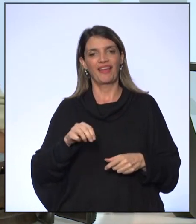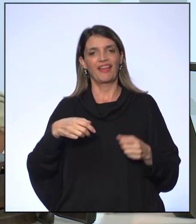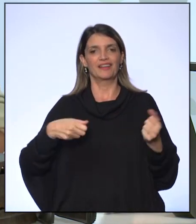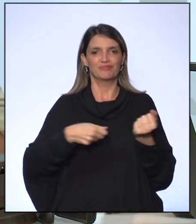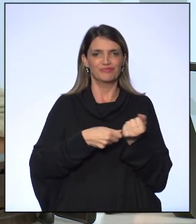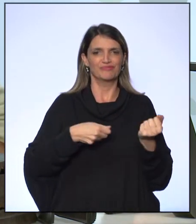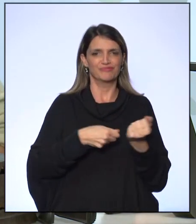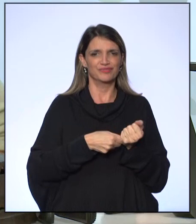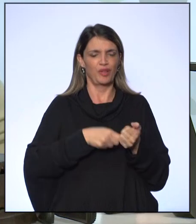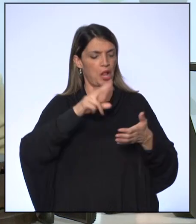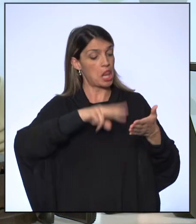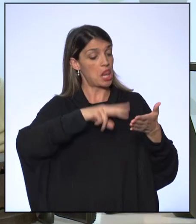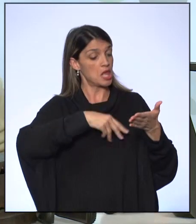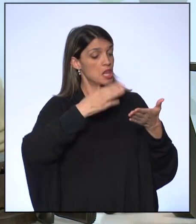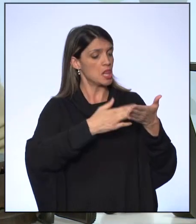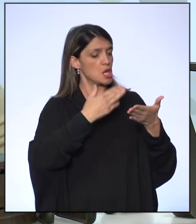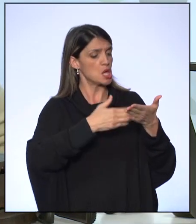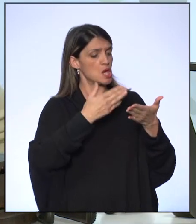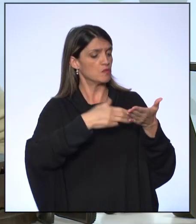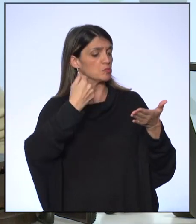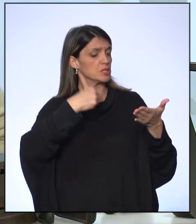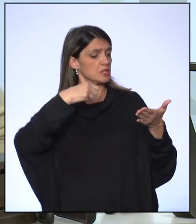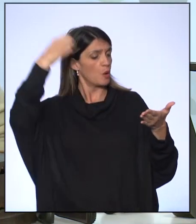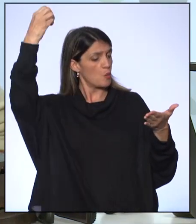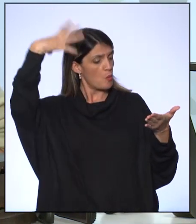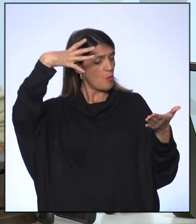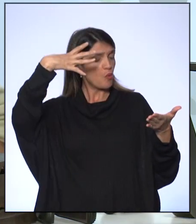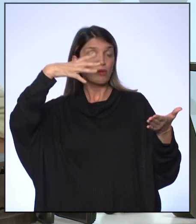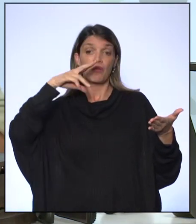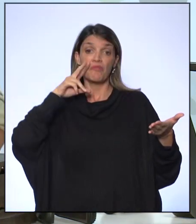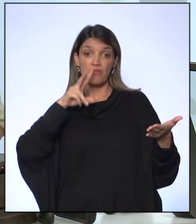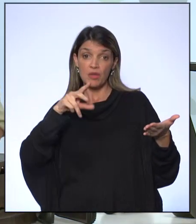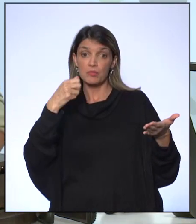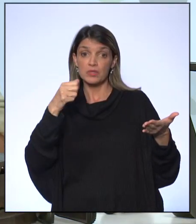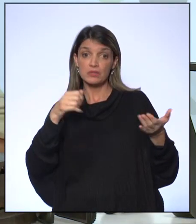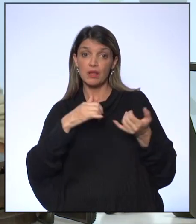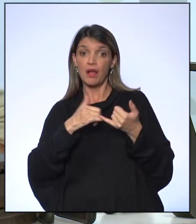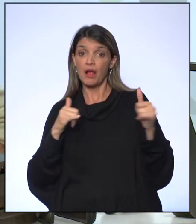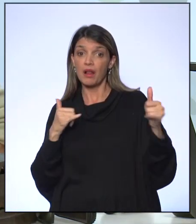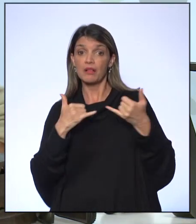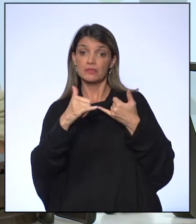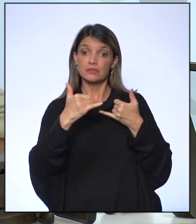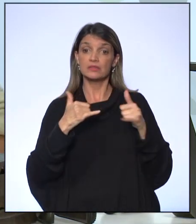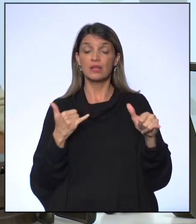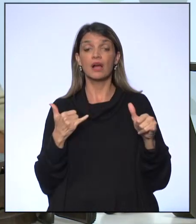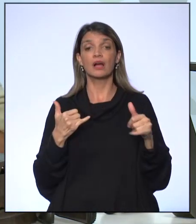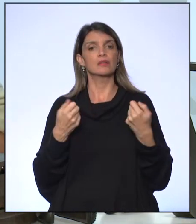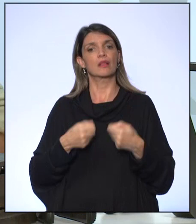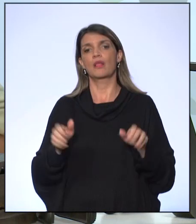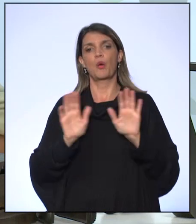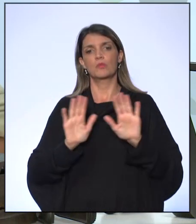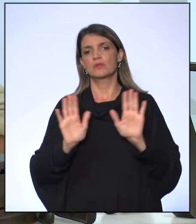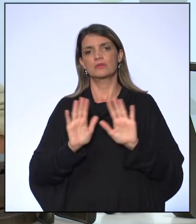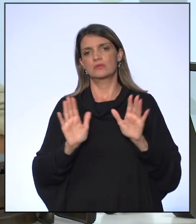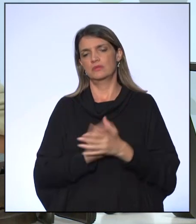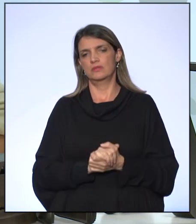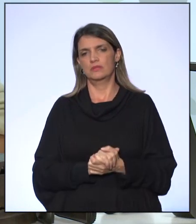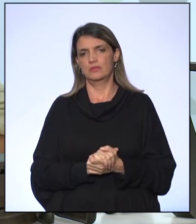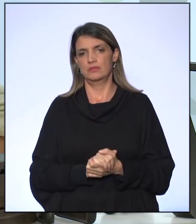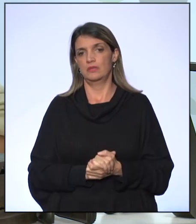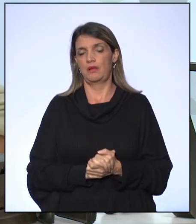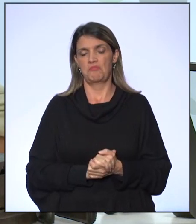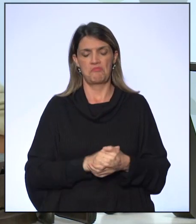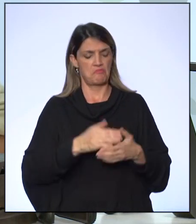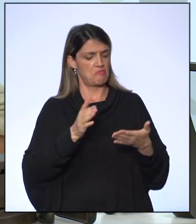um livro. Tá vendo? Quando você usa a atividade, né, com a eletricidade e a outra quando você não precisa dela. Gabriela, né? A maioria das